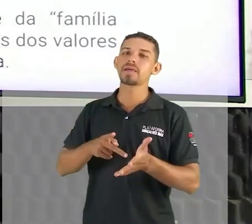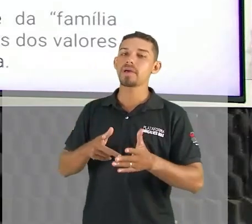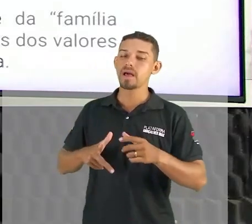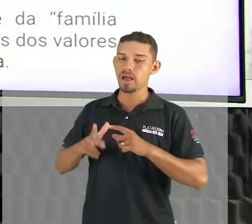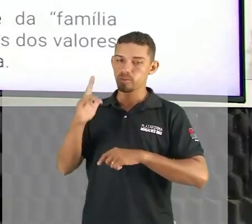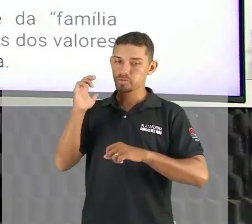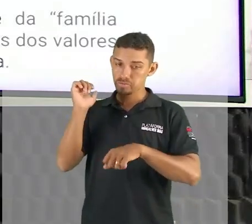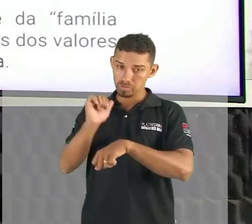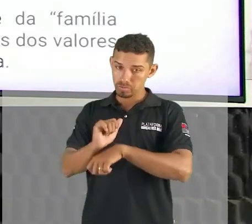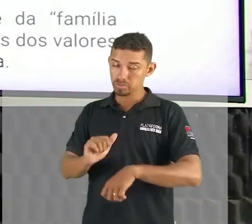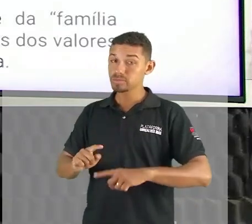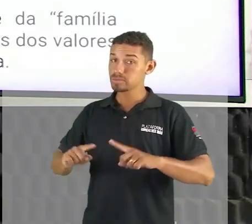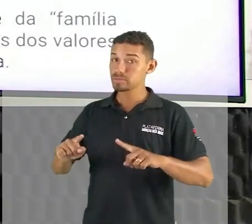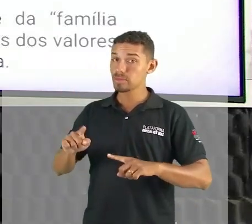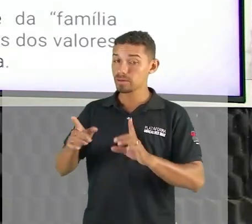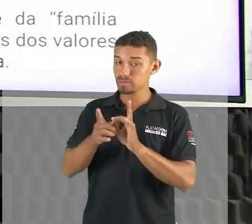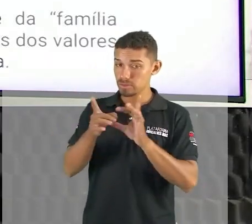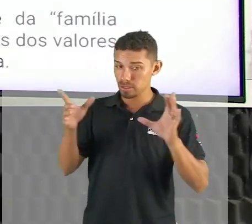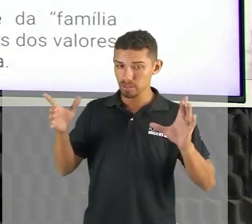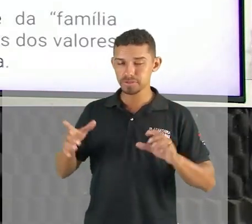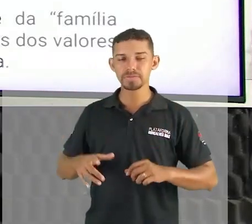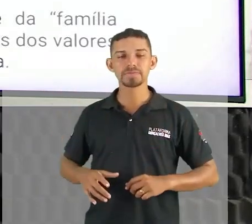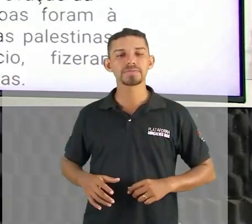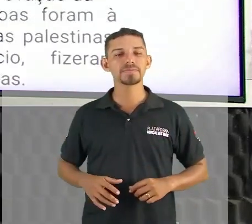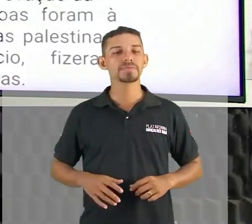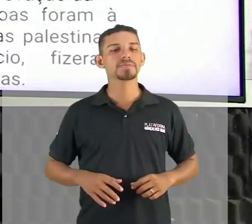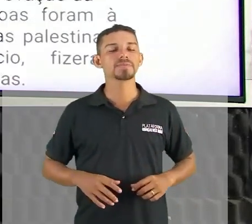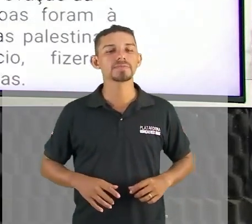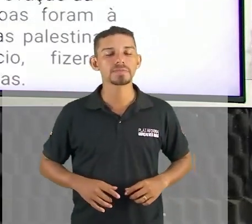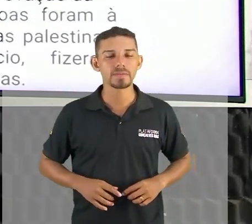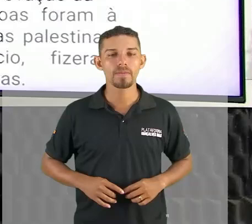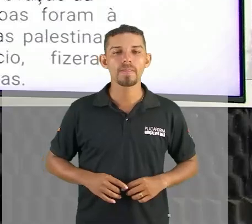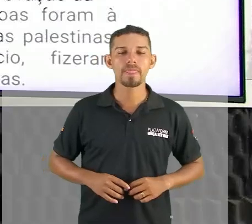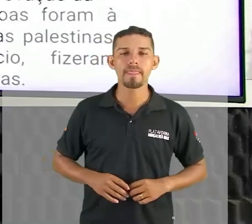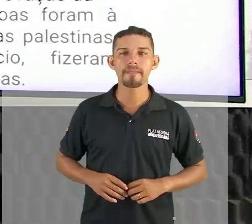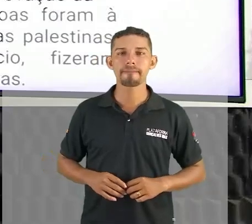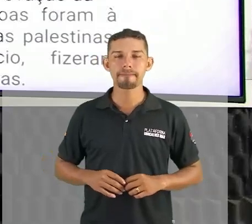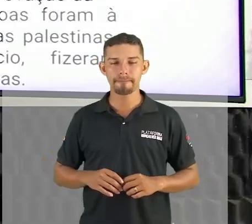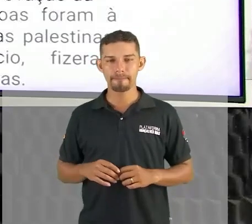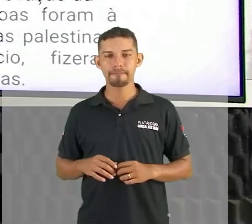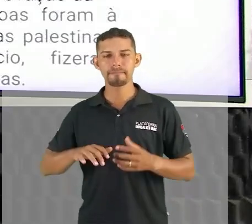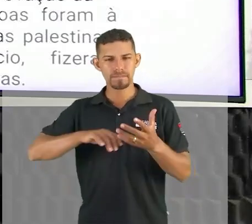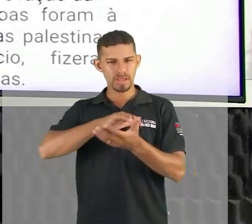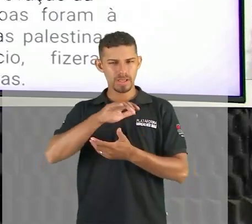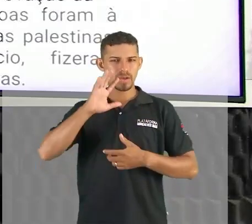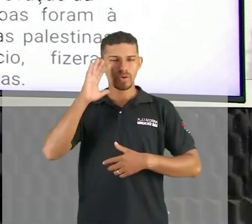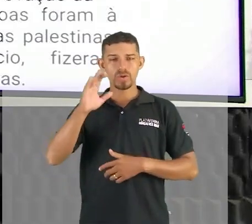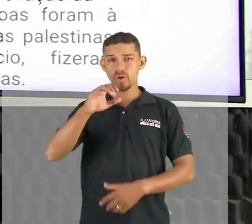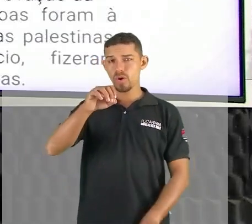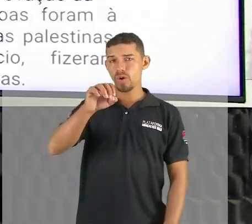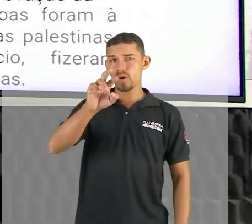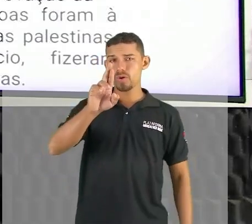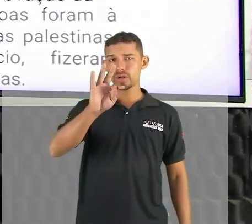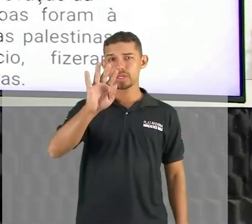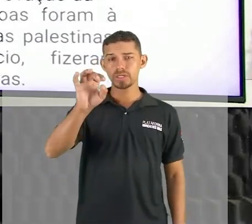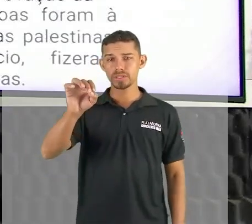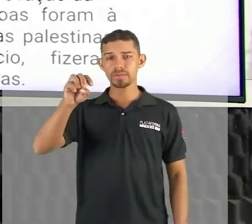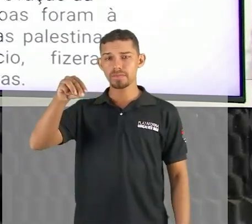ruptura, né, do processo democrático. Vamos para outra questão. Crise no Oriente Médio,